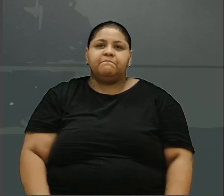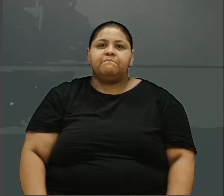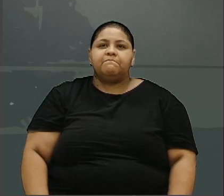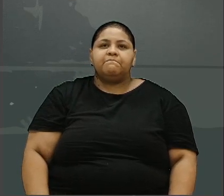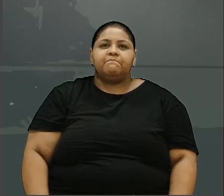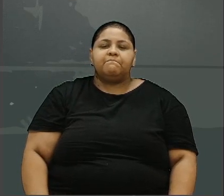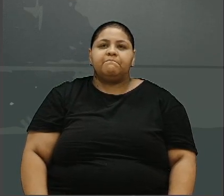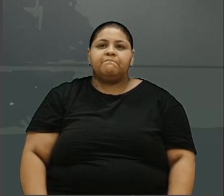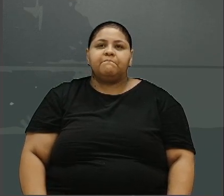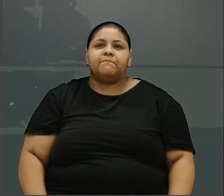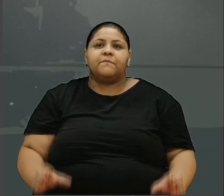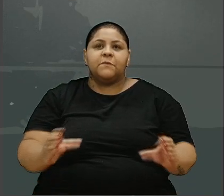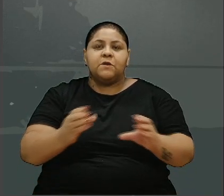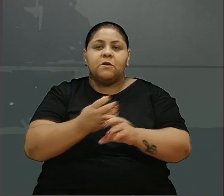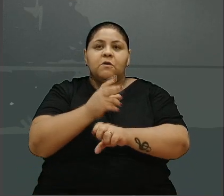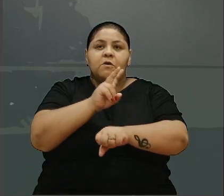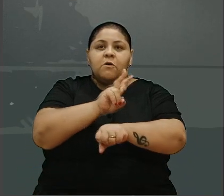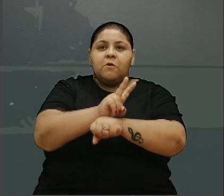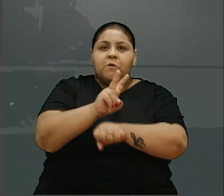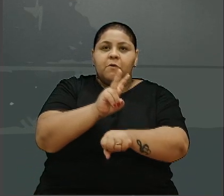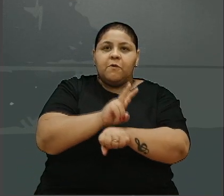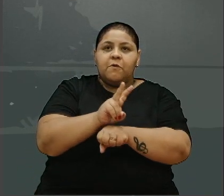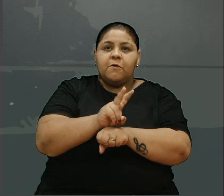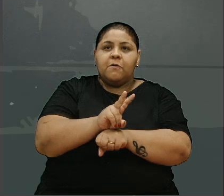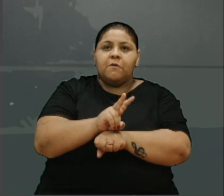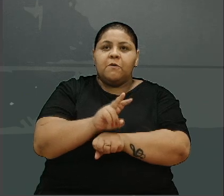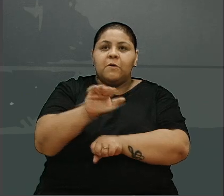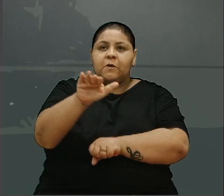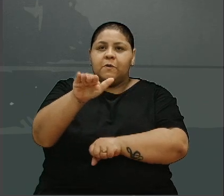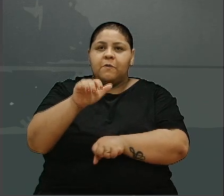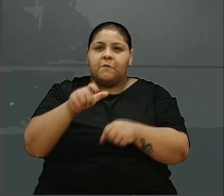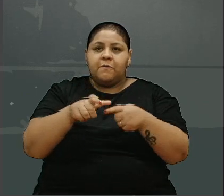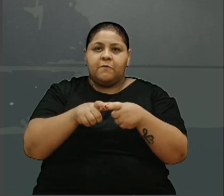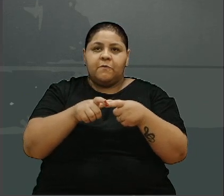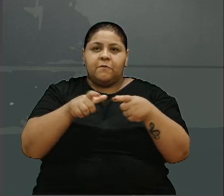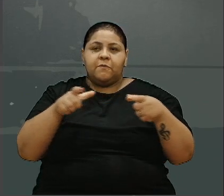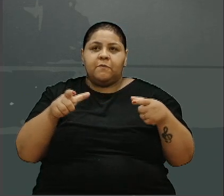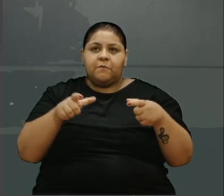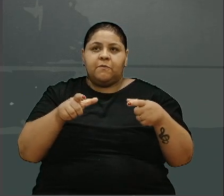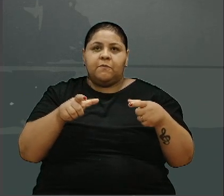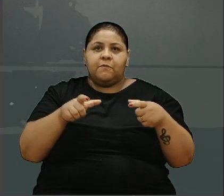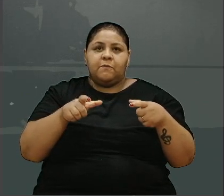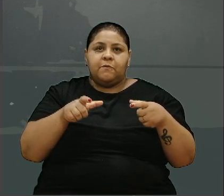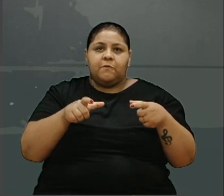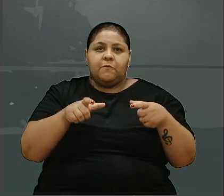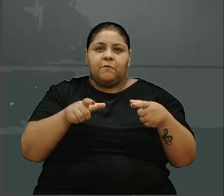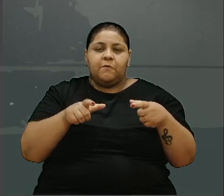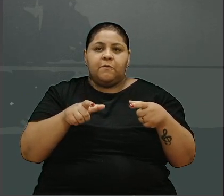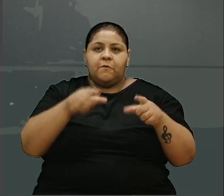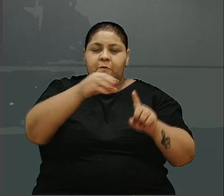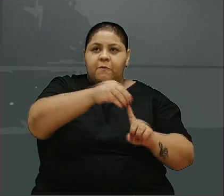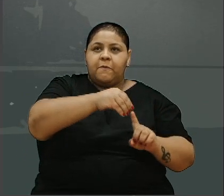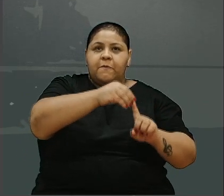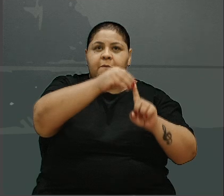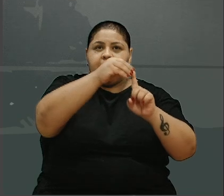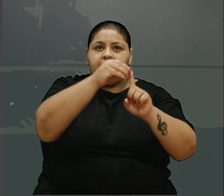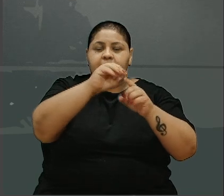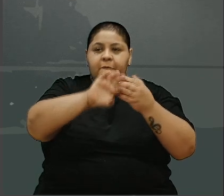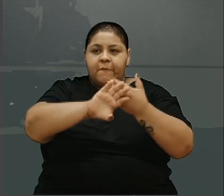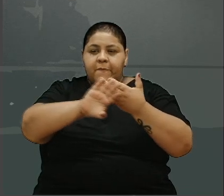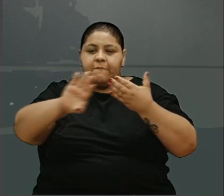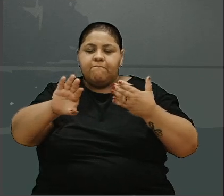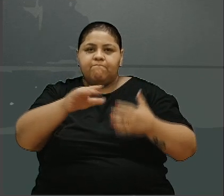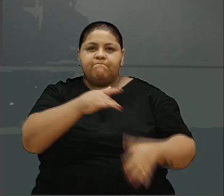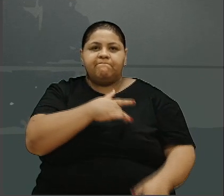Completar as vagas reais com convocação e ampliação de jornada, principalmente quando tem licença